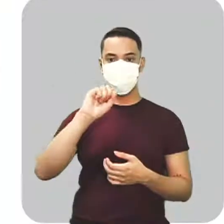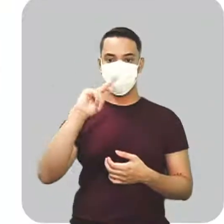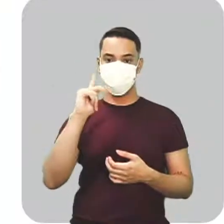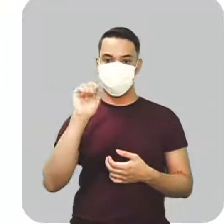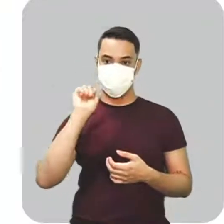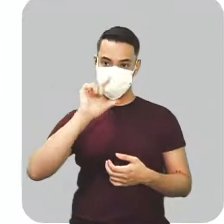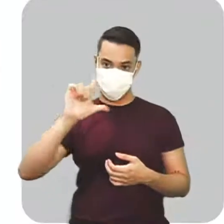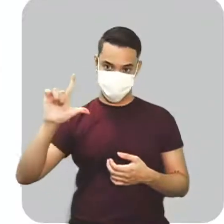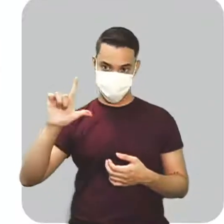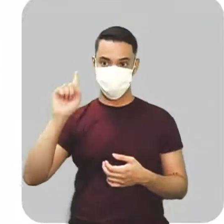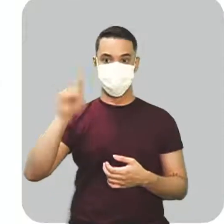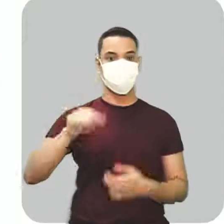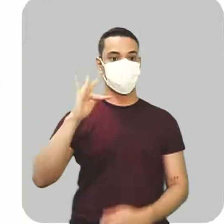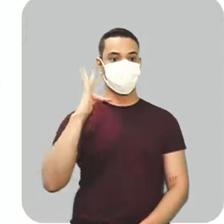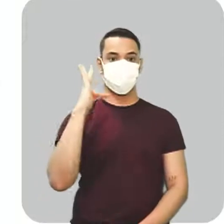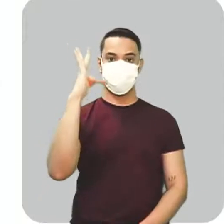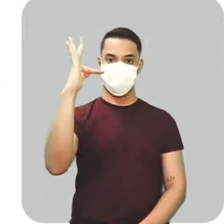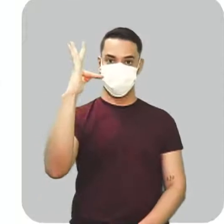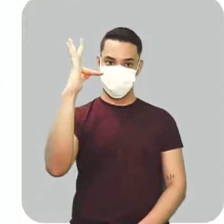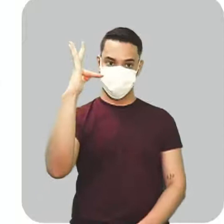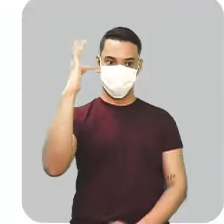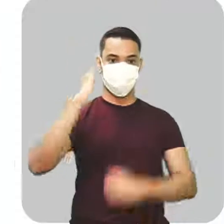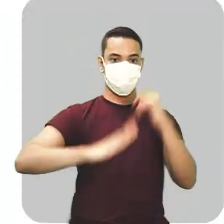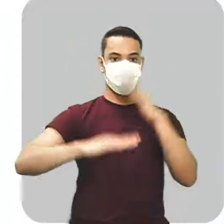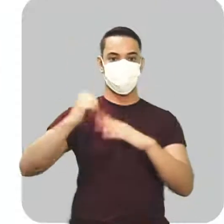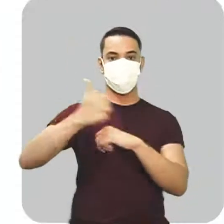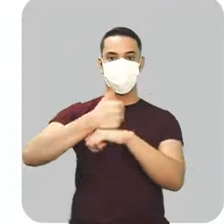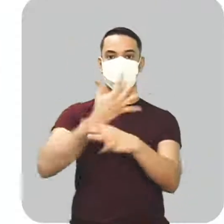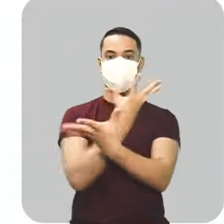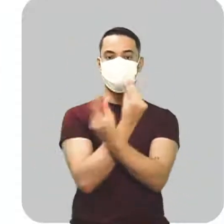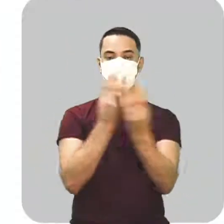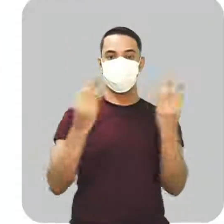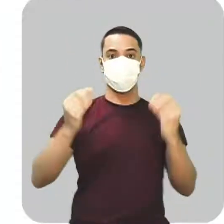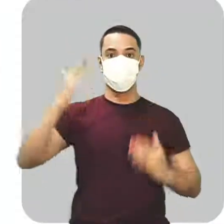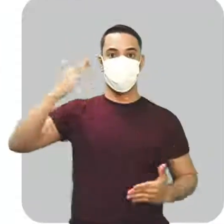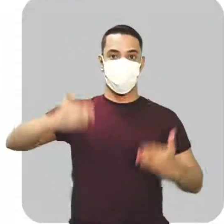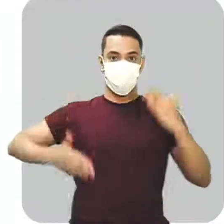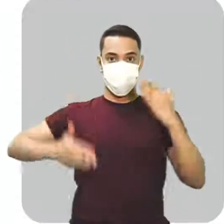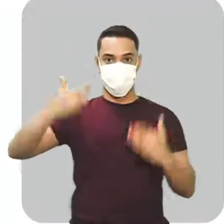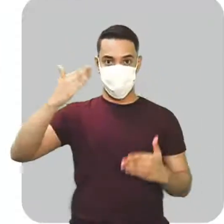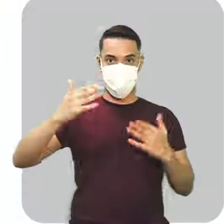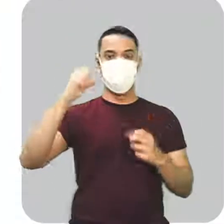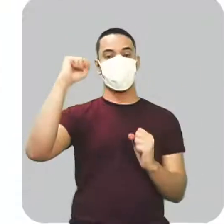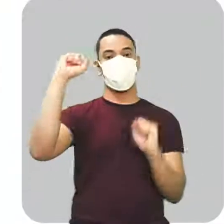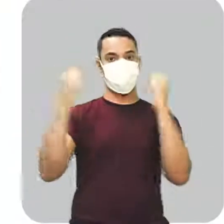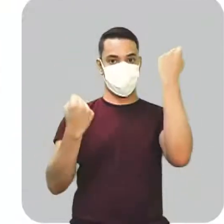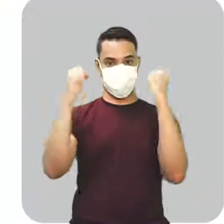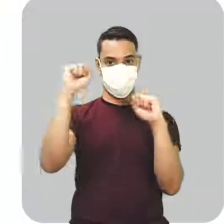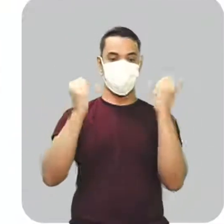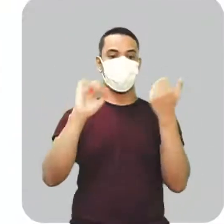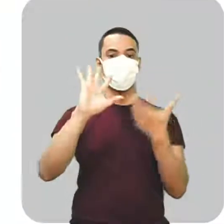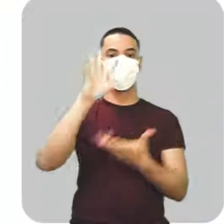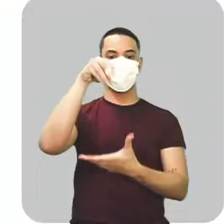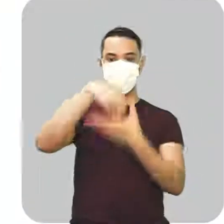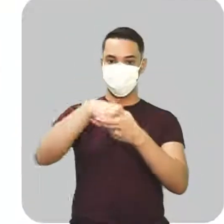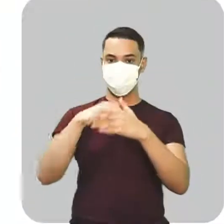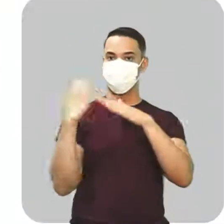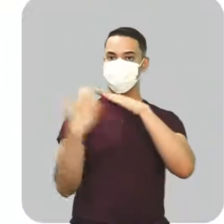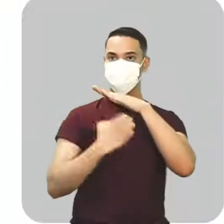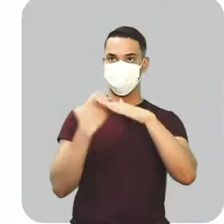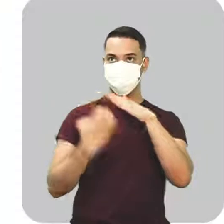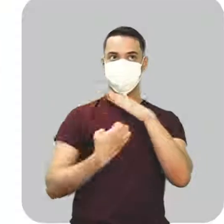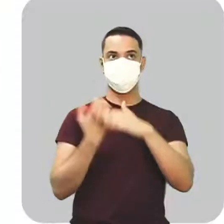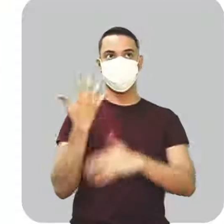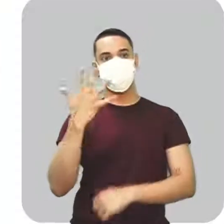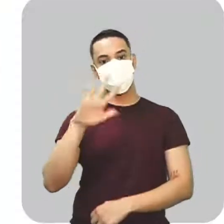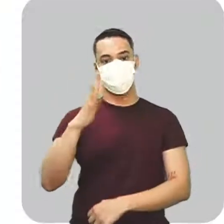futurologista profissional, muitos robôs ocuparão cargos na indústria por volta